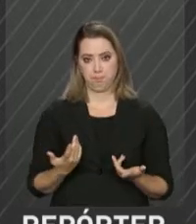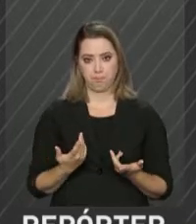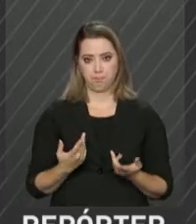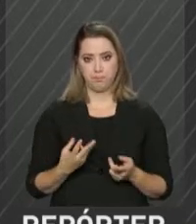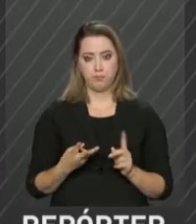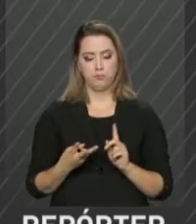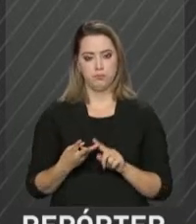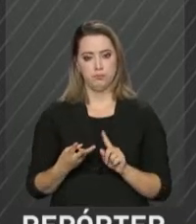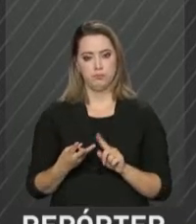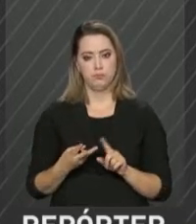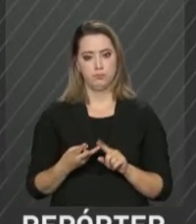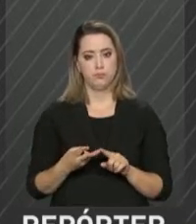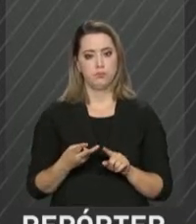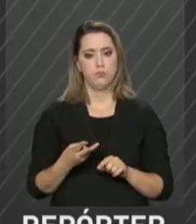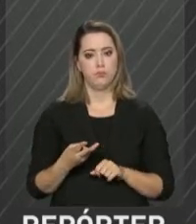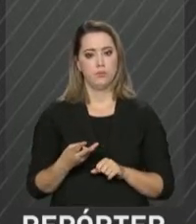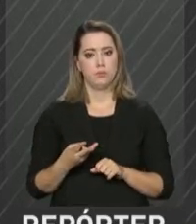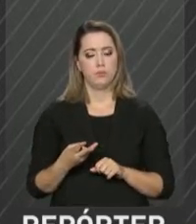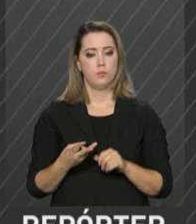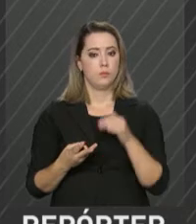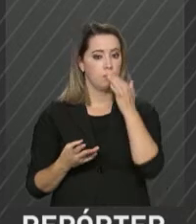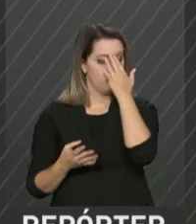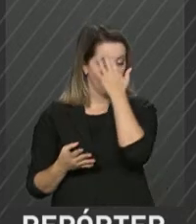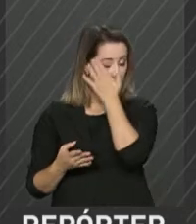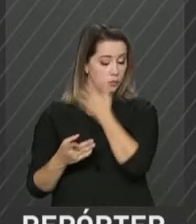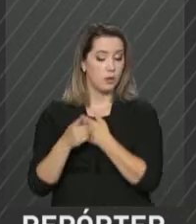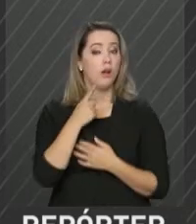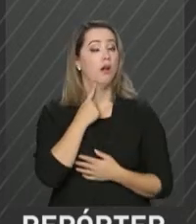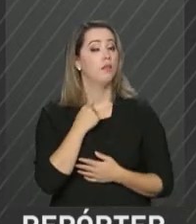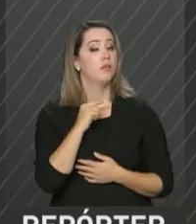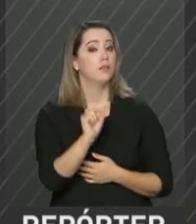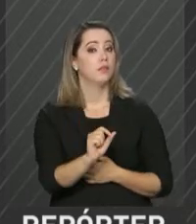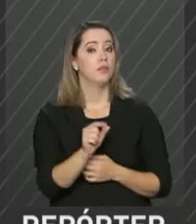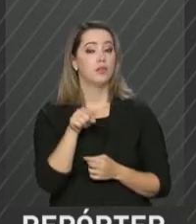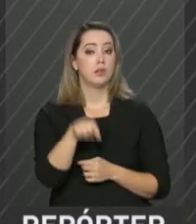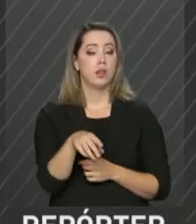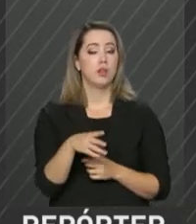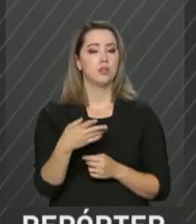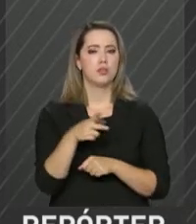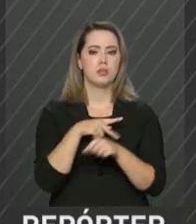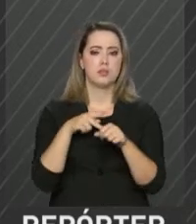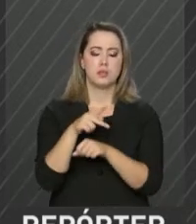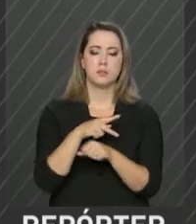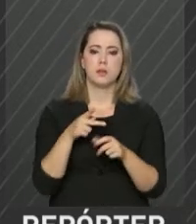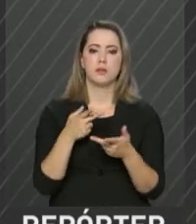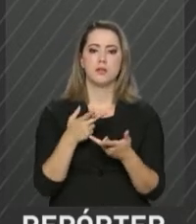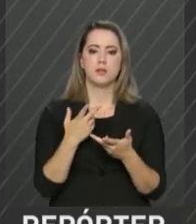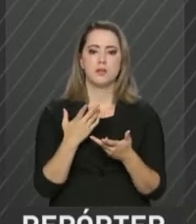o interesse desses países